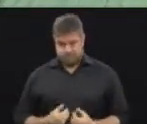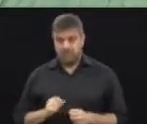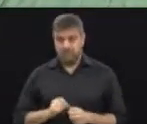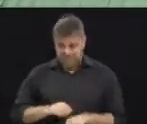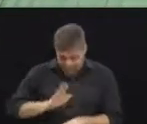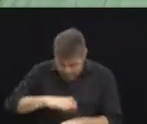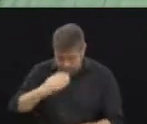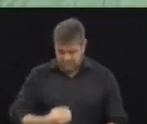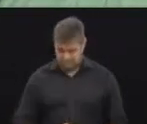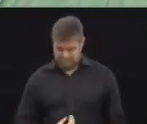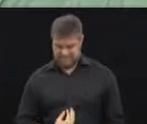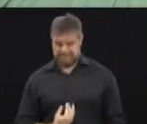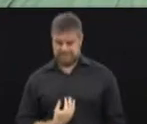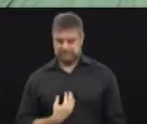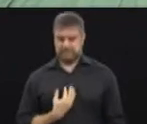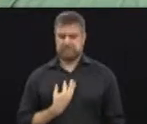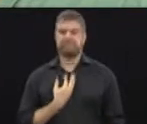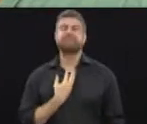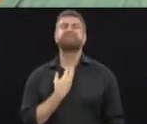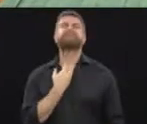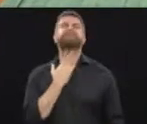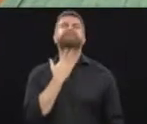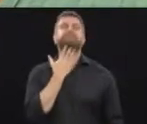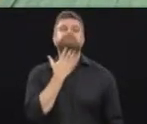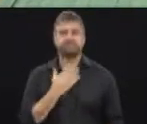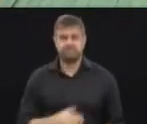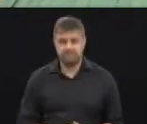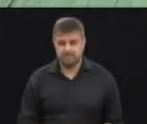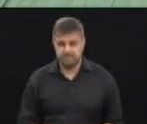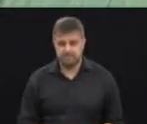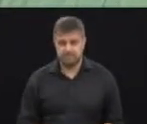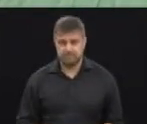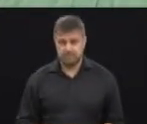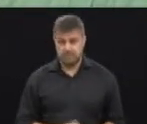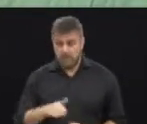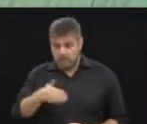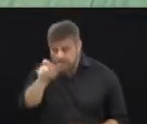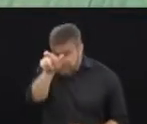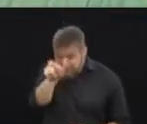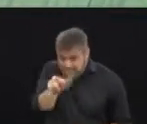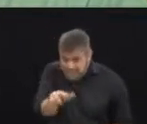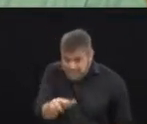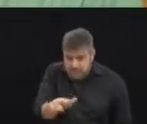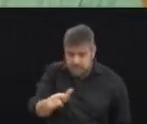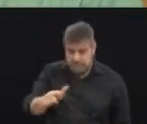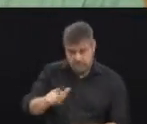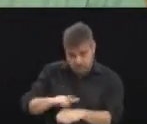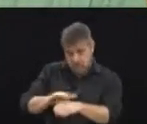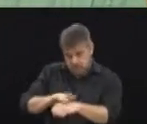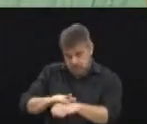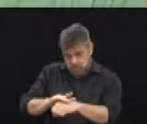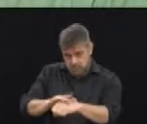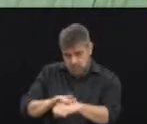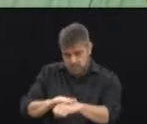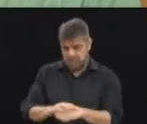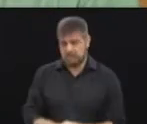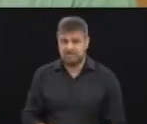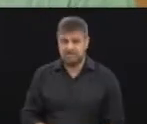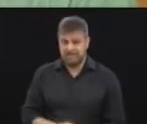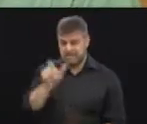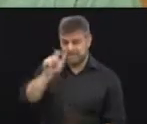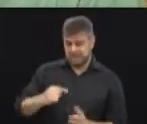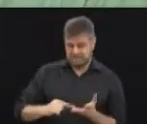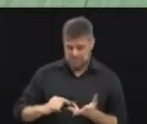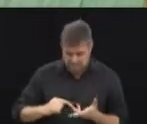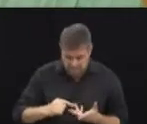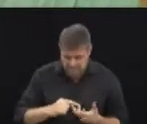de refluir esse ácido, esse conteúdo gástrico para o esôfago. Então, quando você tem essa doença do refluxo e o paciente